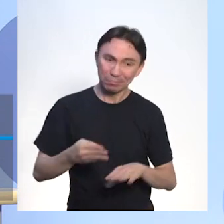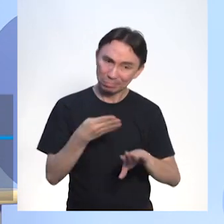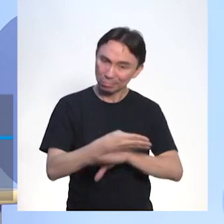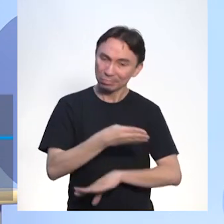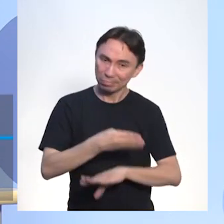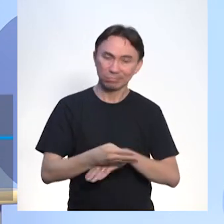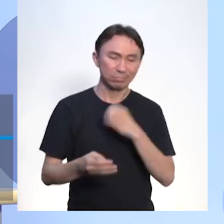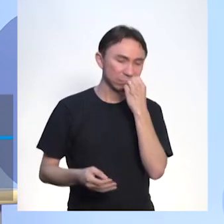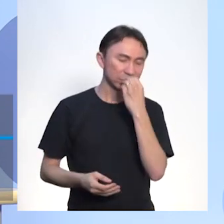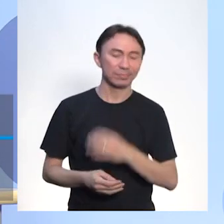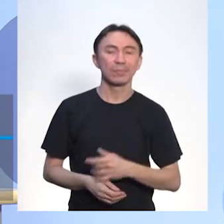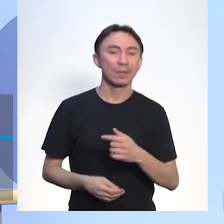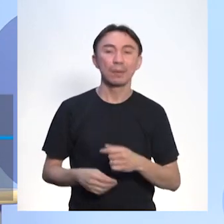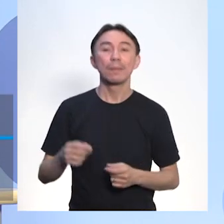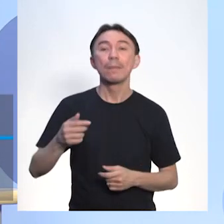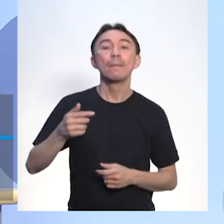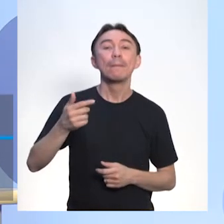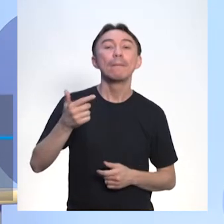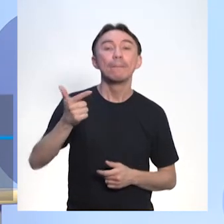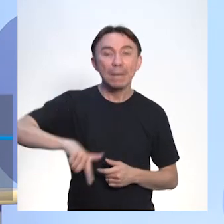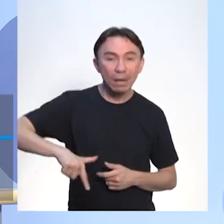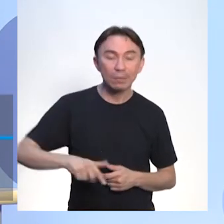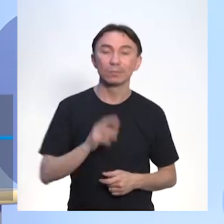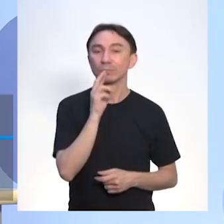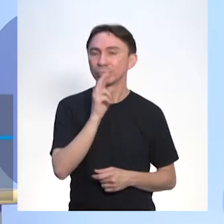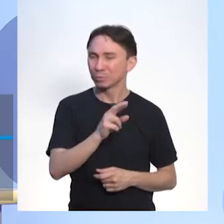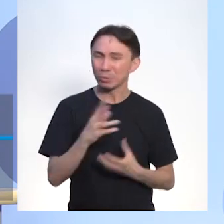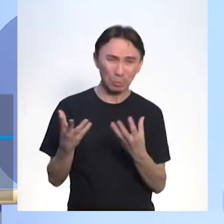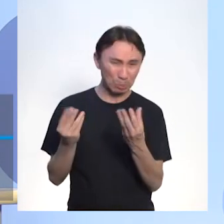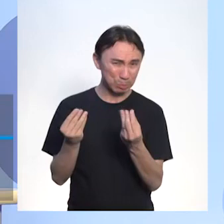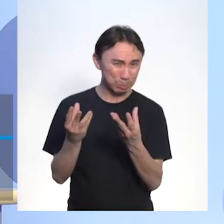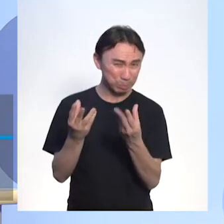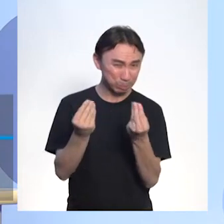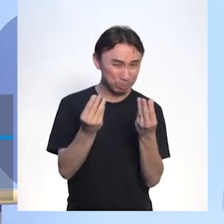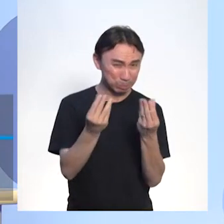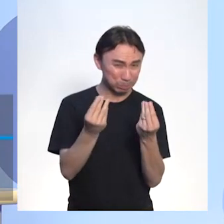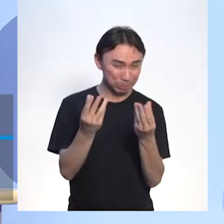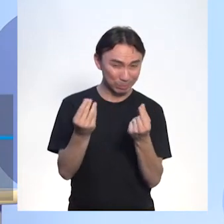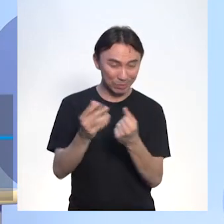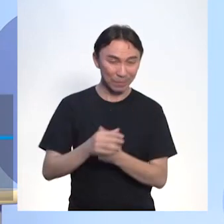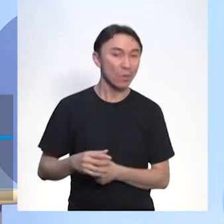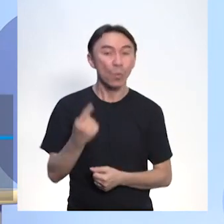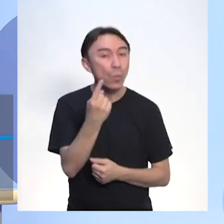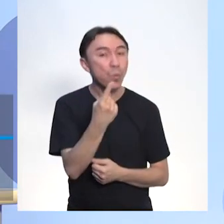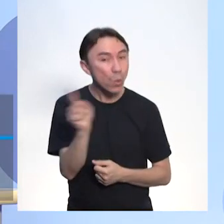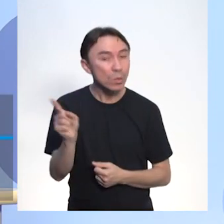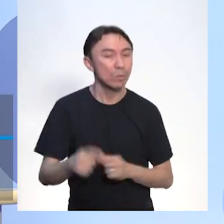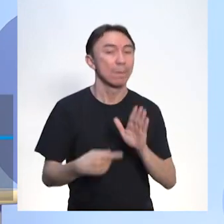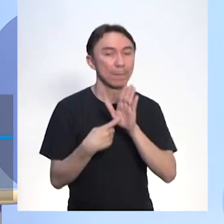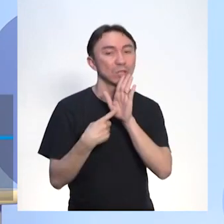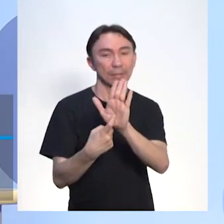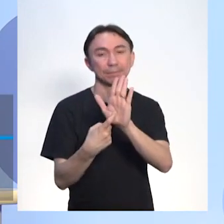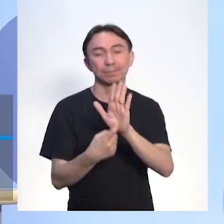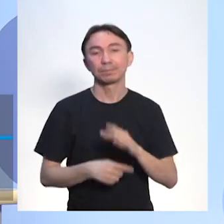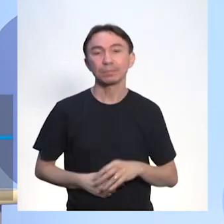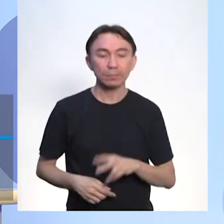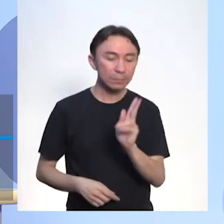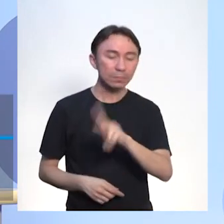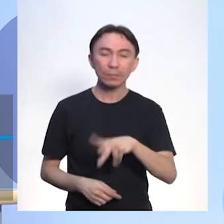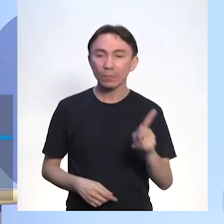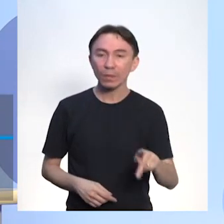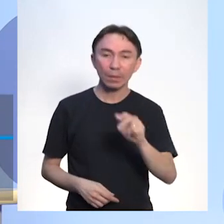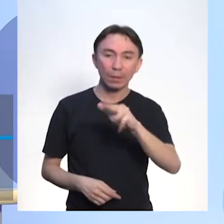pegar só mais uma resposta aqui, que tem bastante respostas, a garotada está participando, está enganjada. Professora